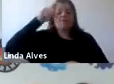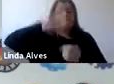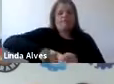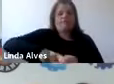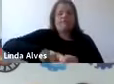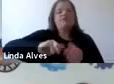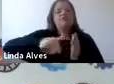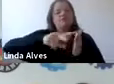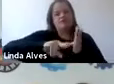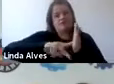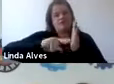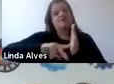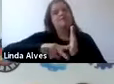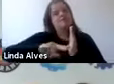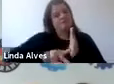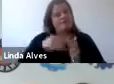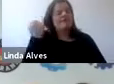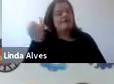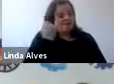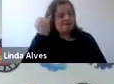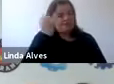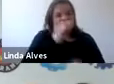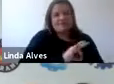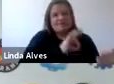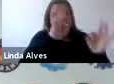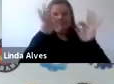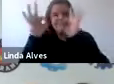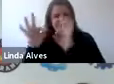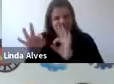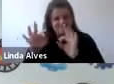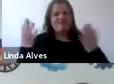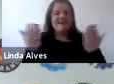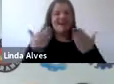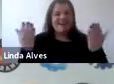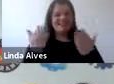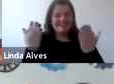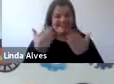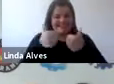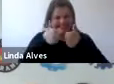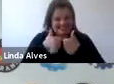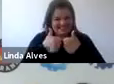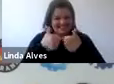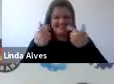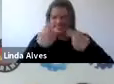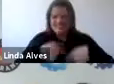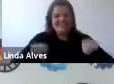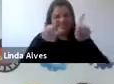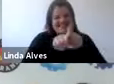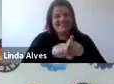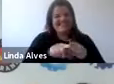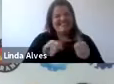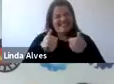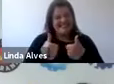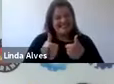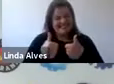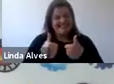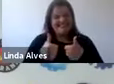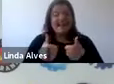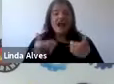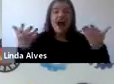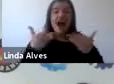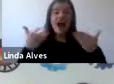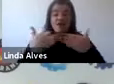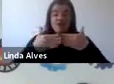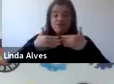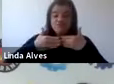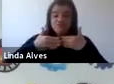que você acompanhe. Então, agora eu vou voltar lá para o começo, tá? Porque vocês me obrigaram, não pedi vocês. Nós vamos abrir aqui hoje com uma